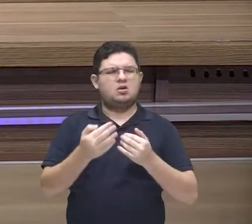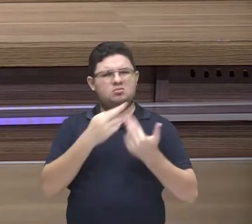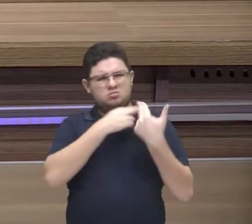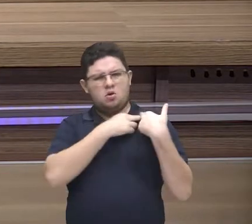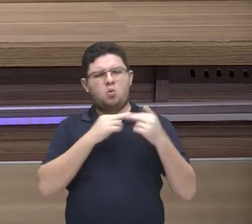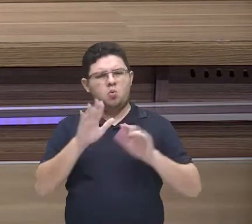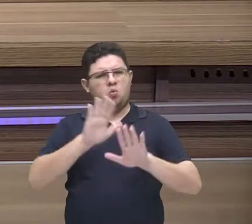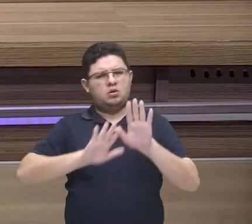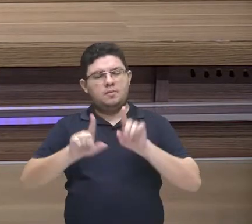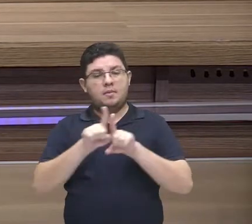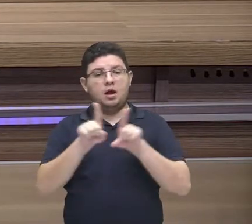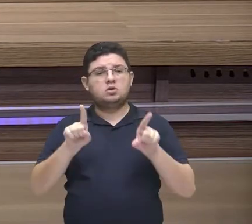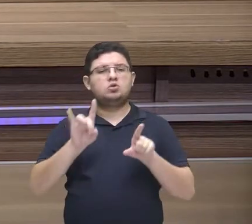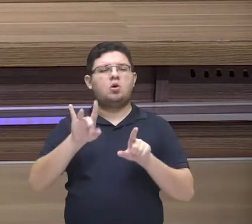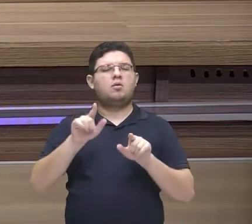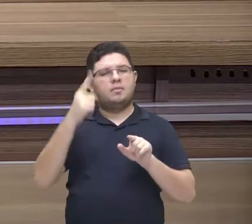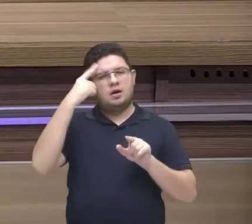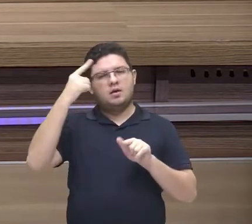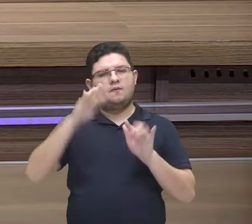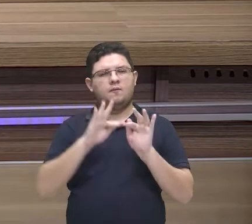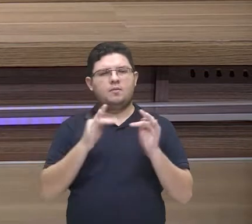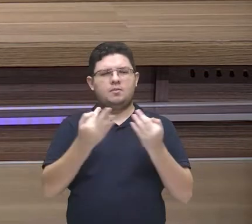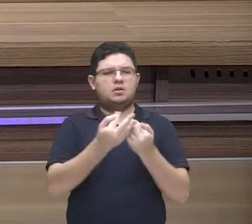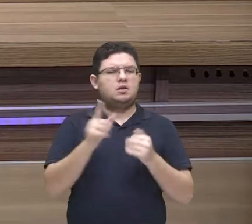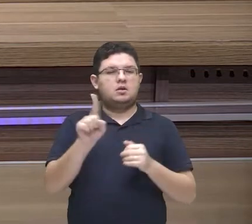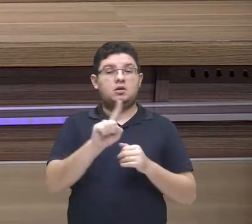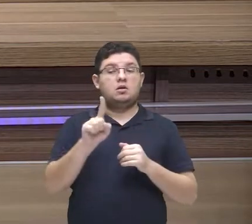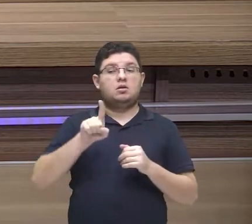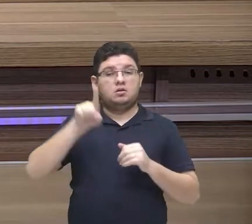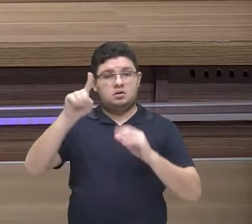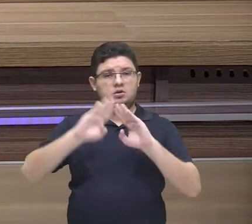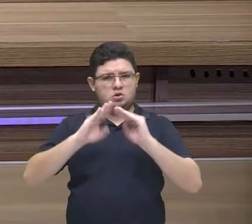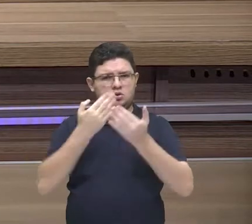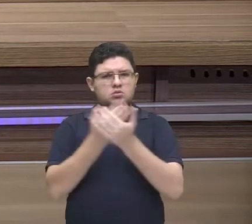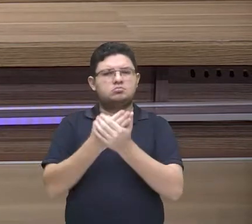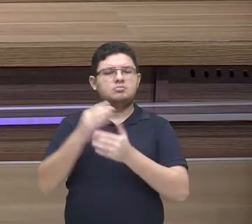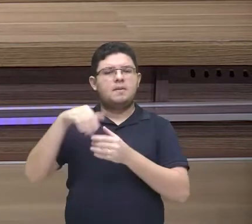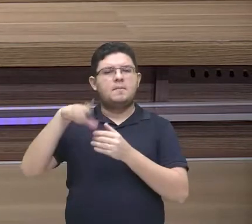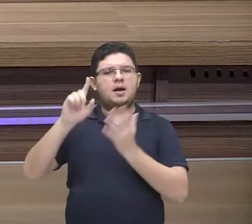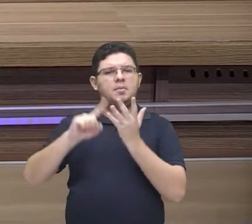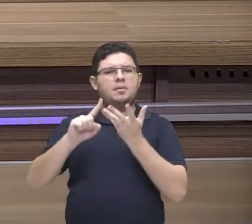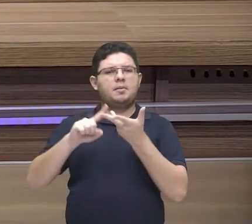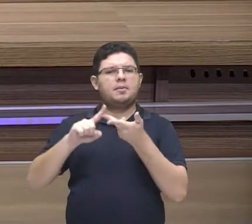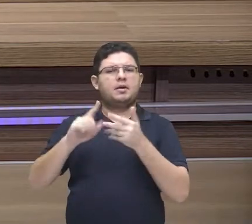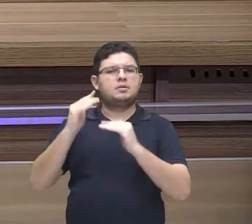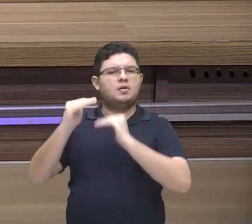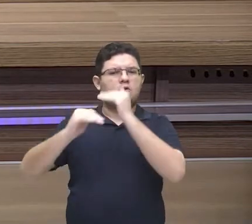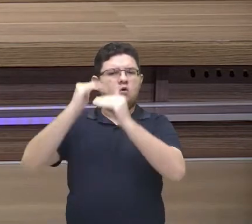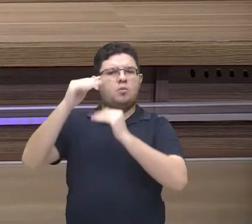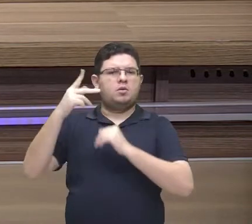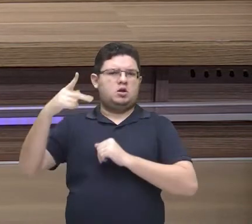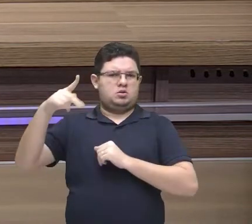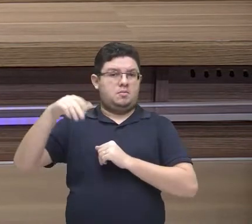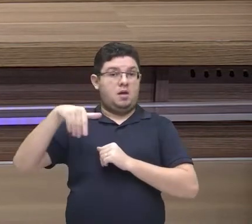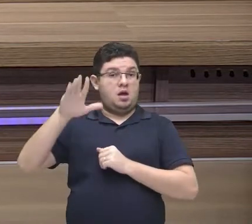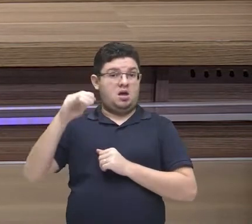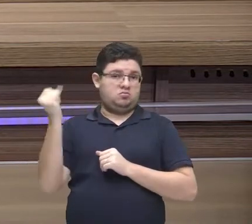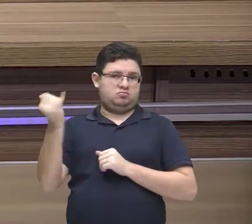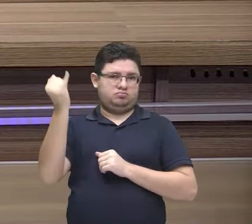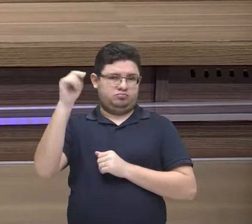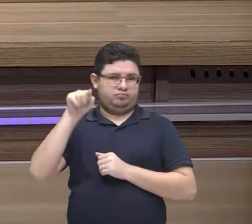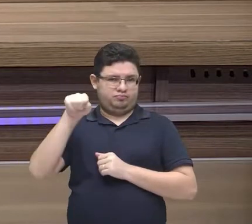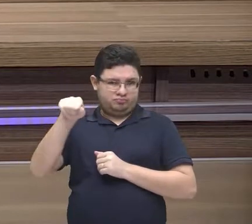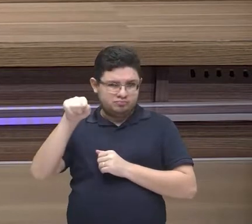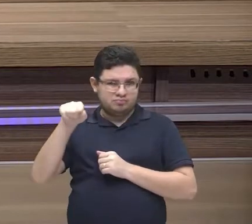passa a coisa mais importante nesse desenvolvimento, né? Nessa parte que ela vai começar, ela vai ter que